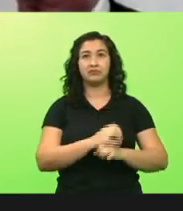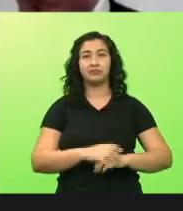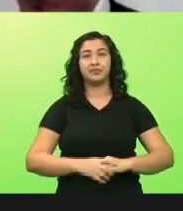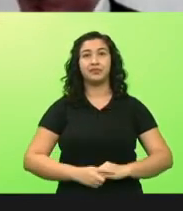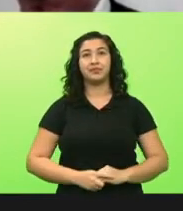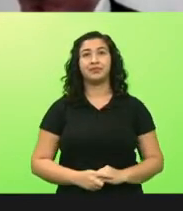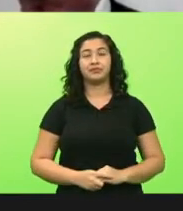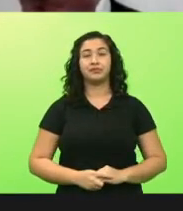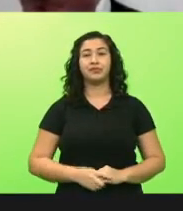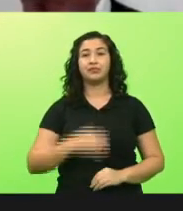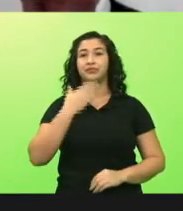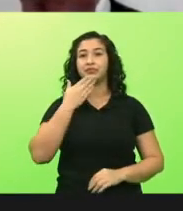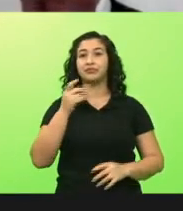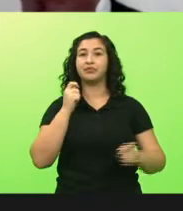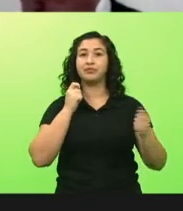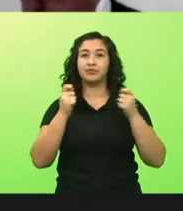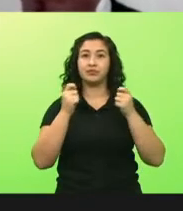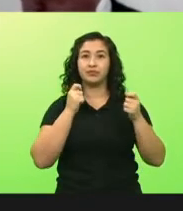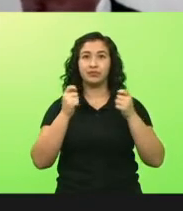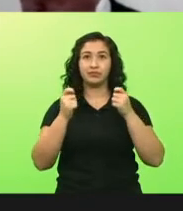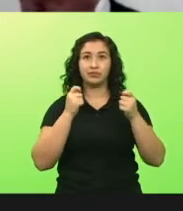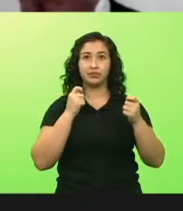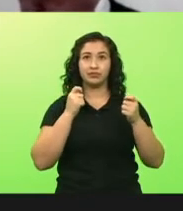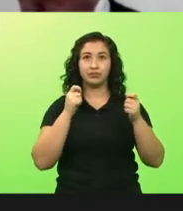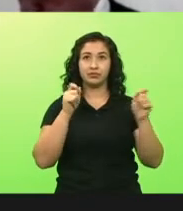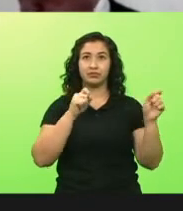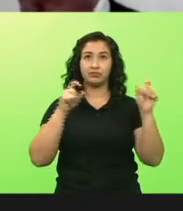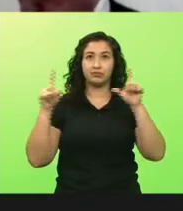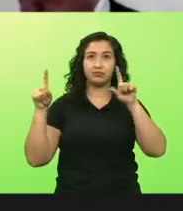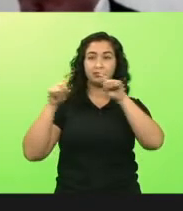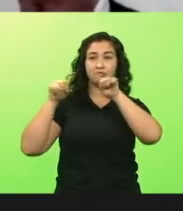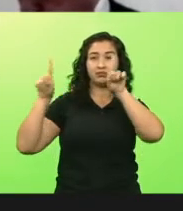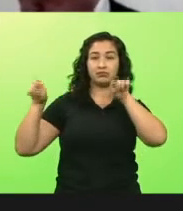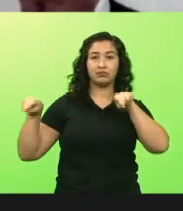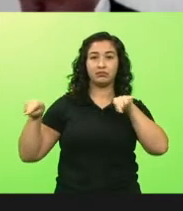Peço à assessoria que abra o painel.